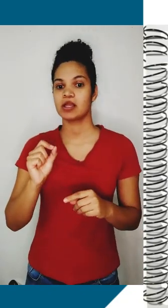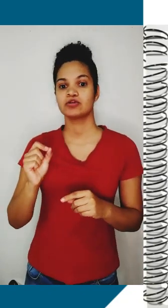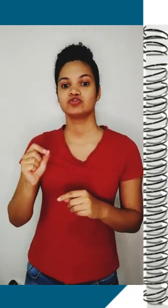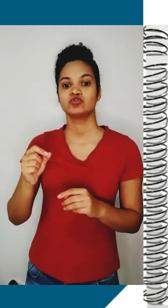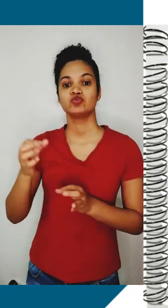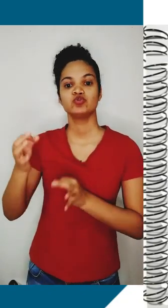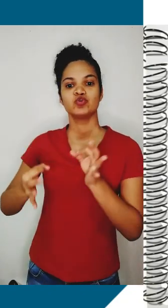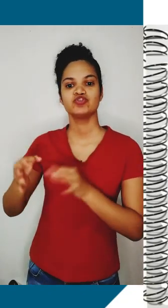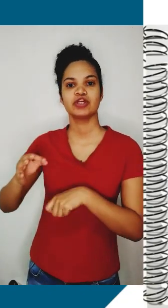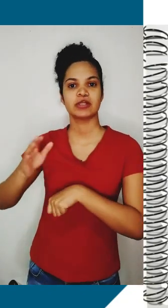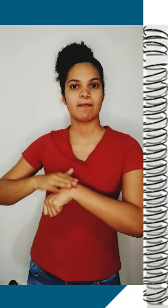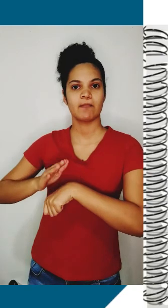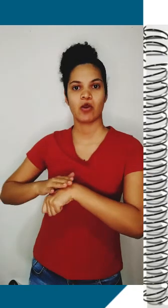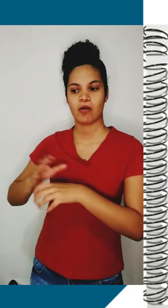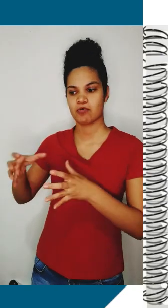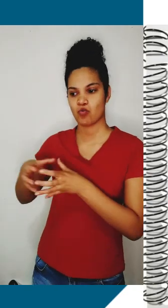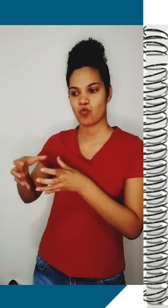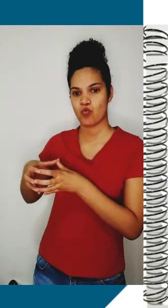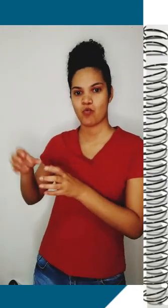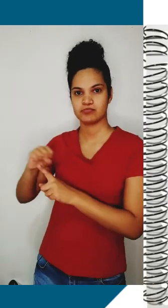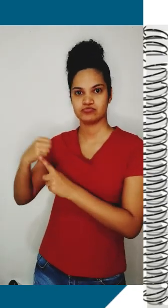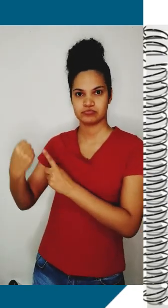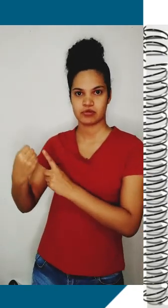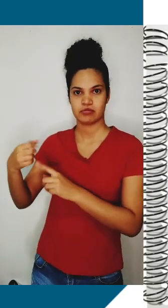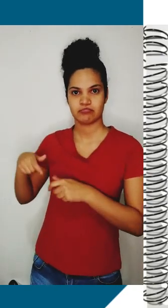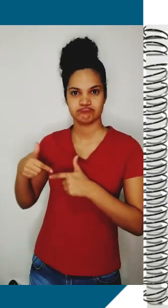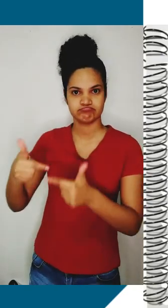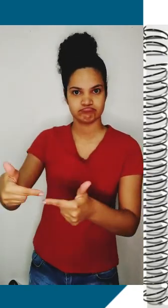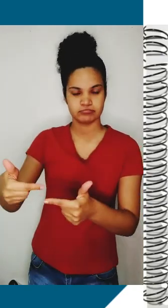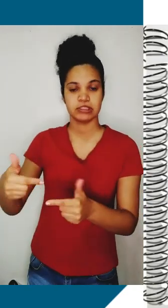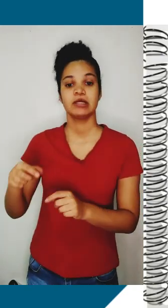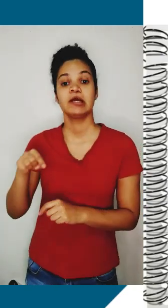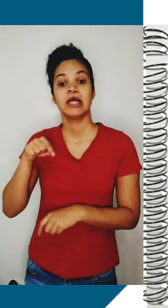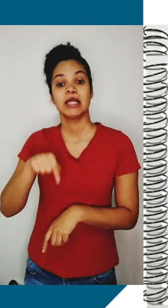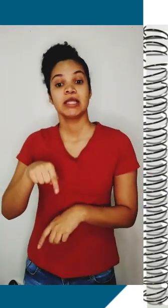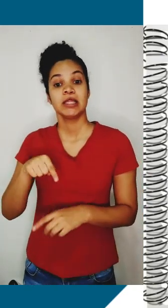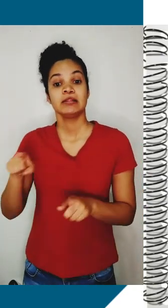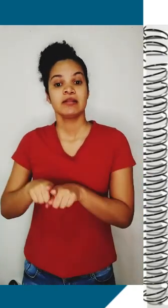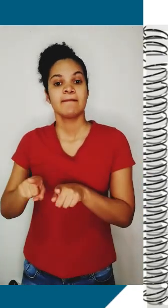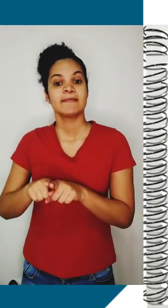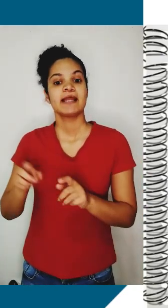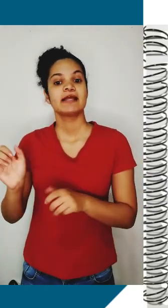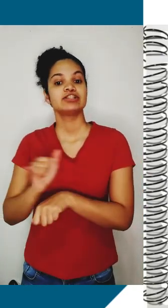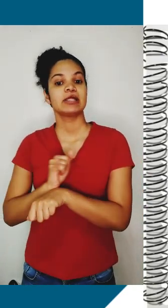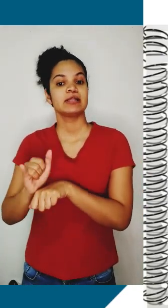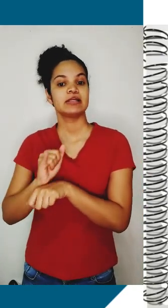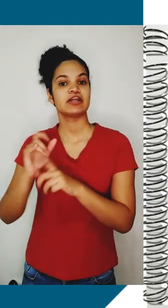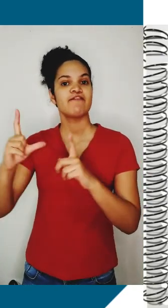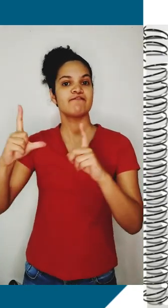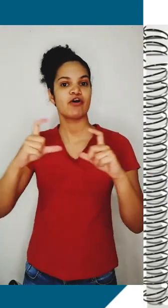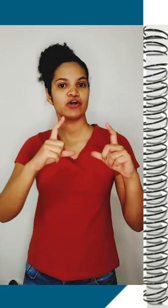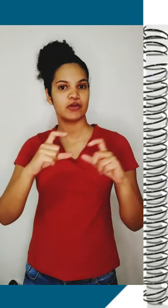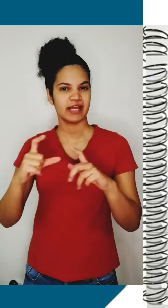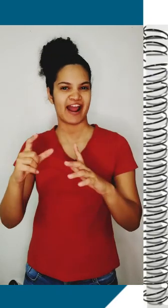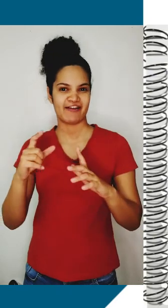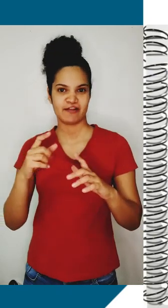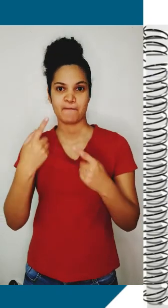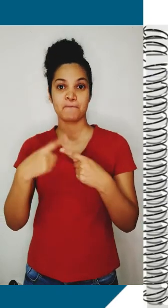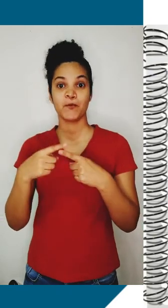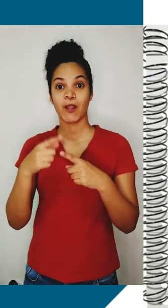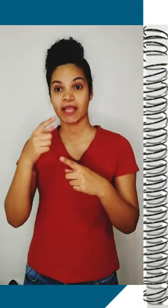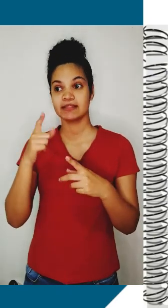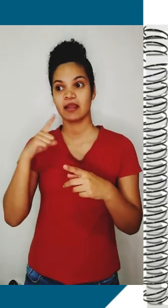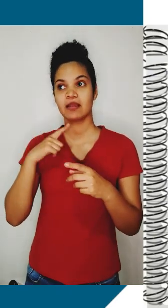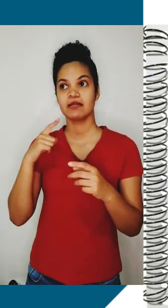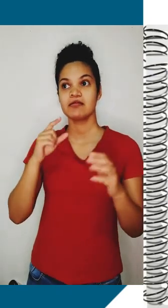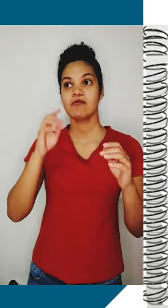com as próprias mãos, está ligada ao tema, é a estratégia fotográfica. Além de mostrar essas cenas, essas imagens